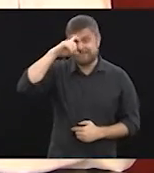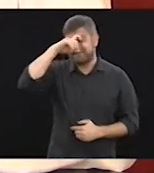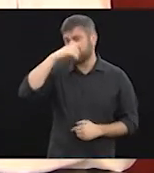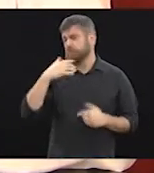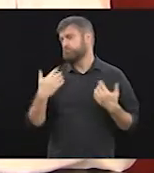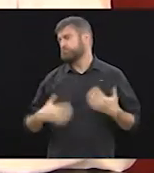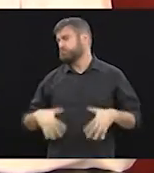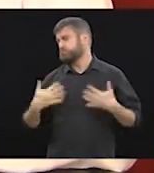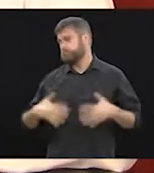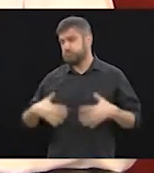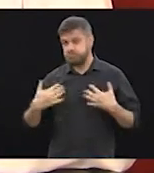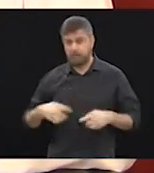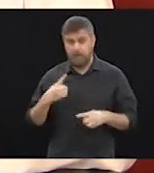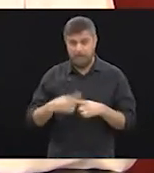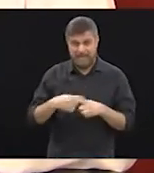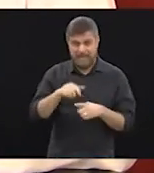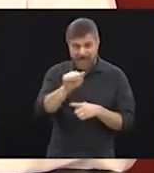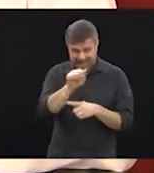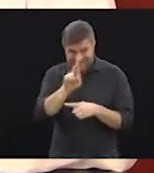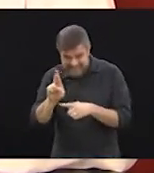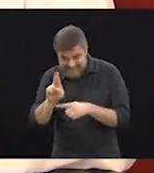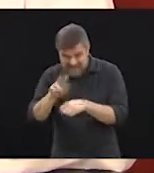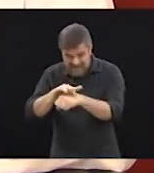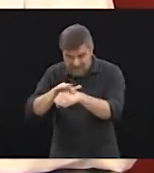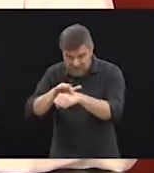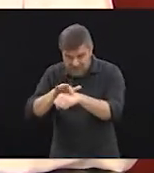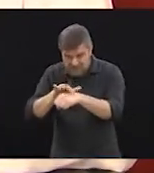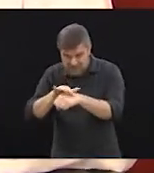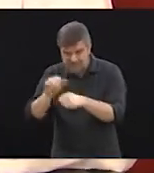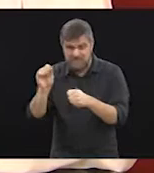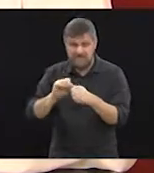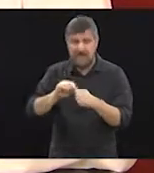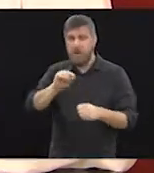de atividades. Porque a artrite reumatoide, ela